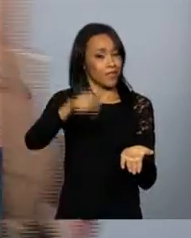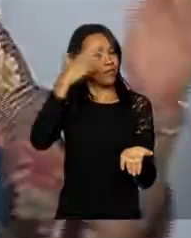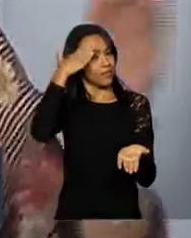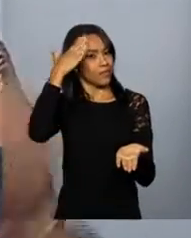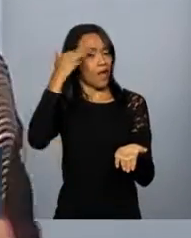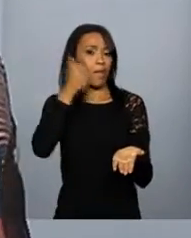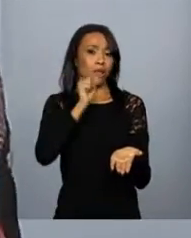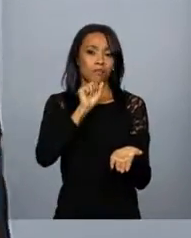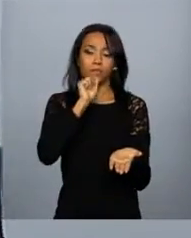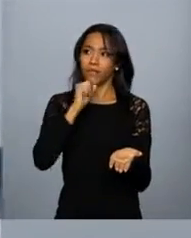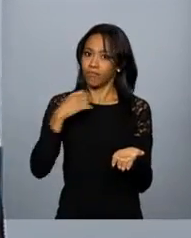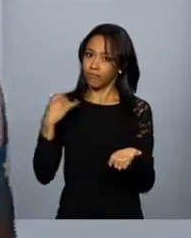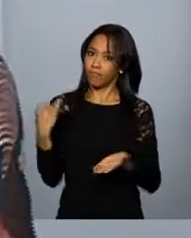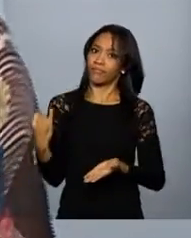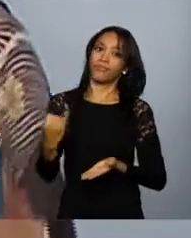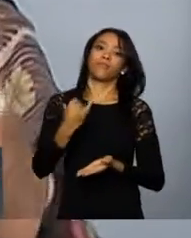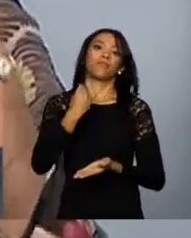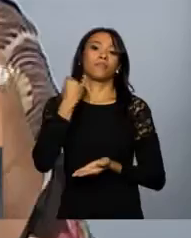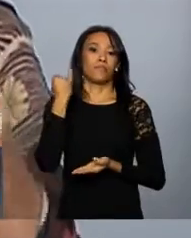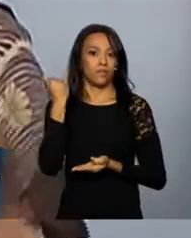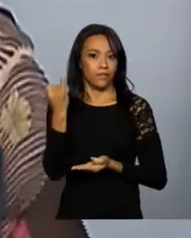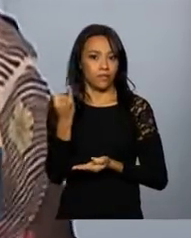são fundamentais,